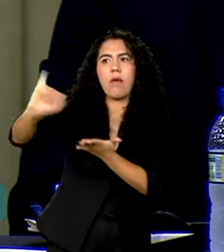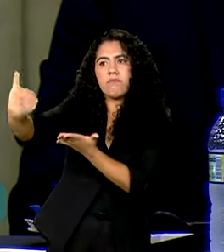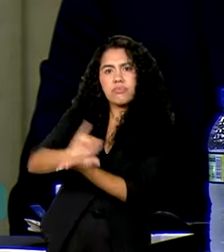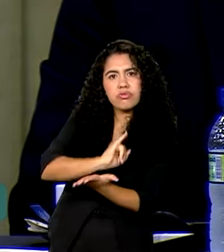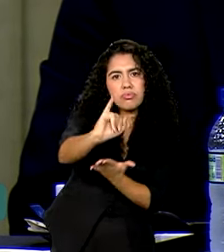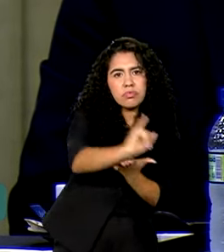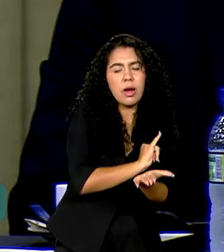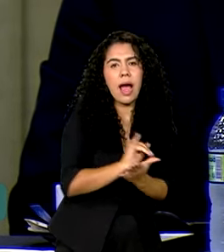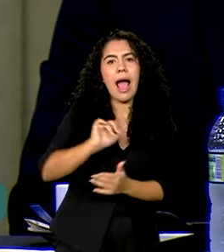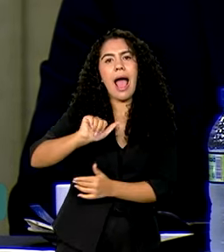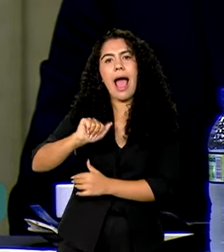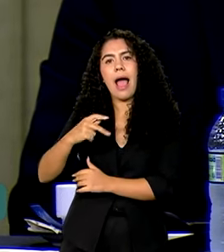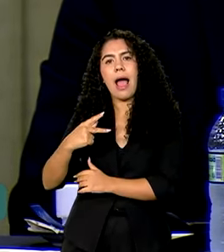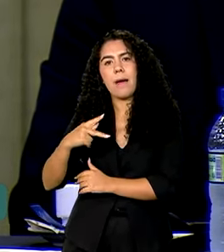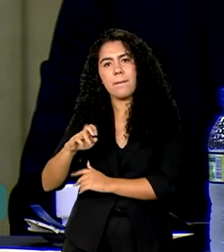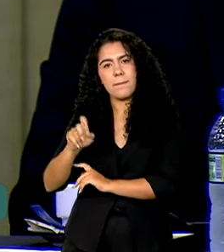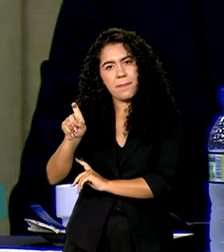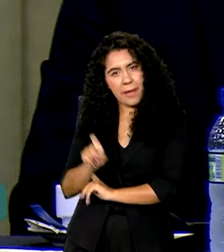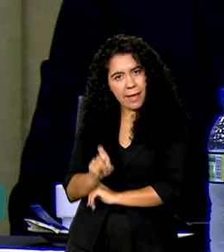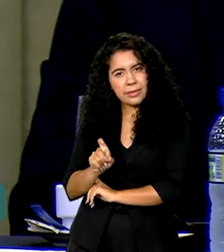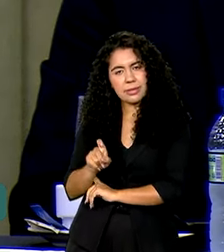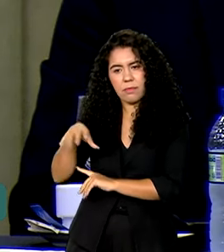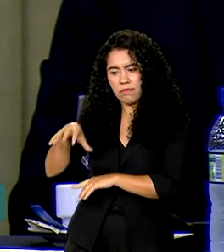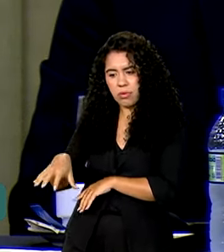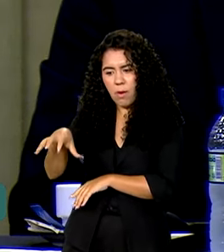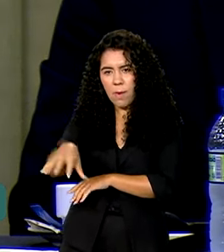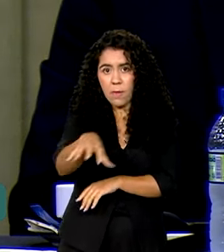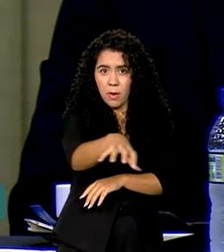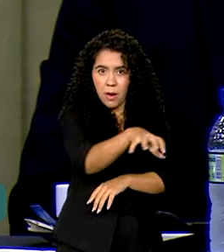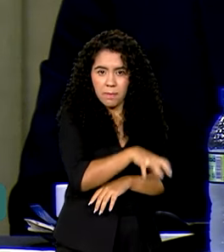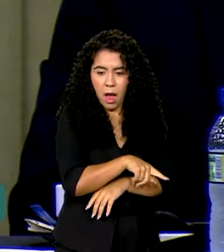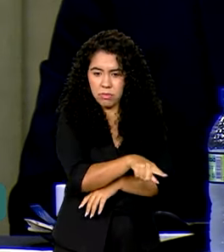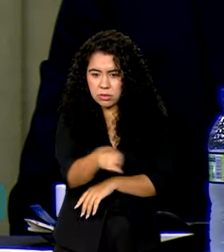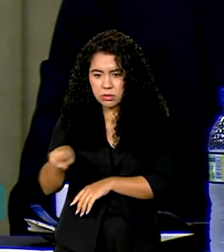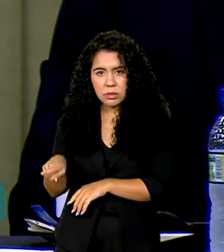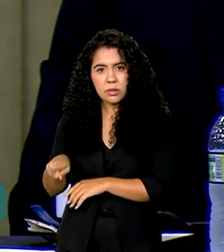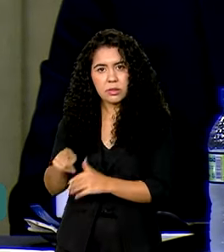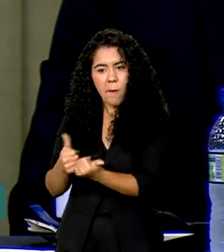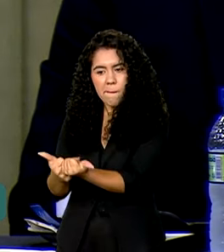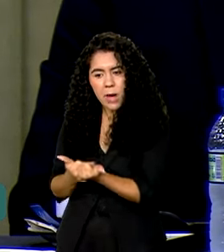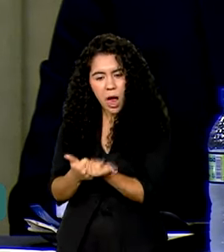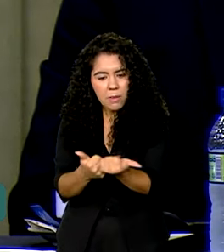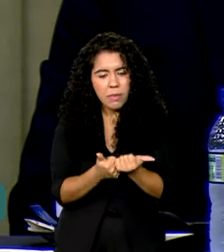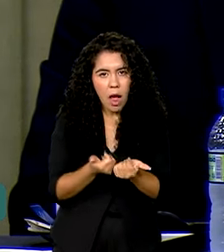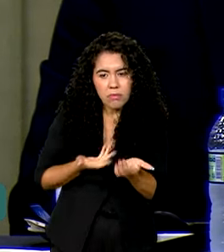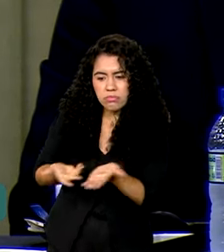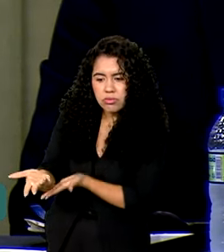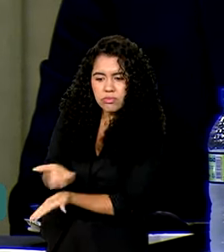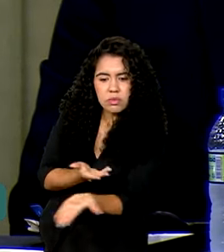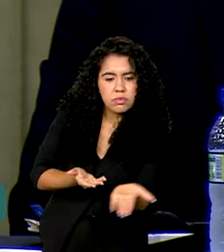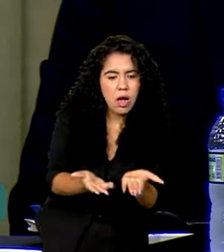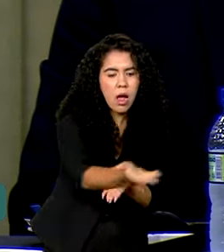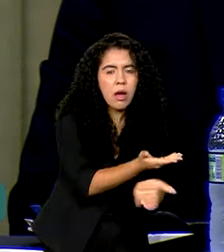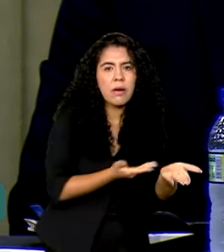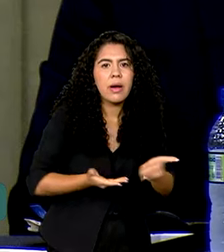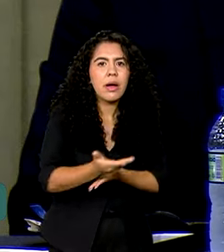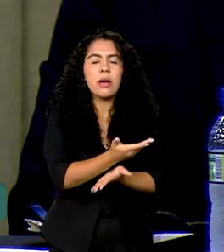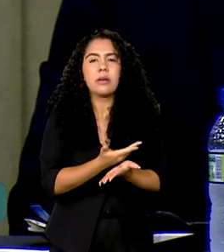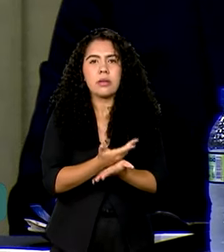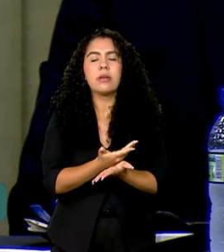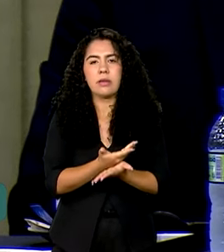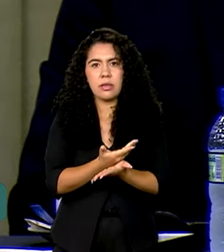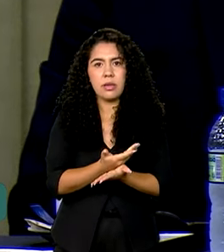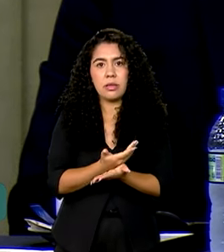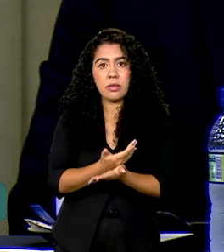a APEX, onde possamos cooperar no sentido de cada país aportar